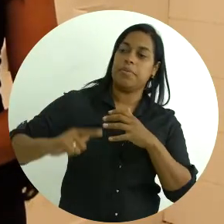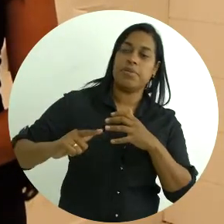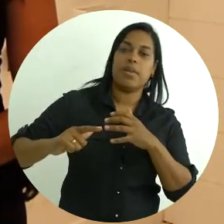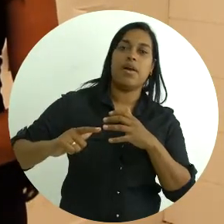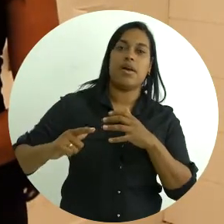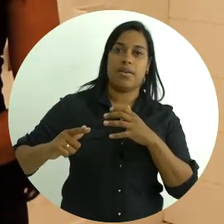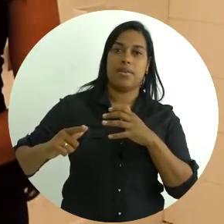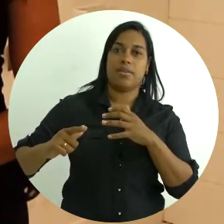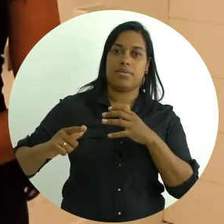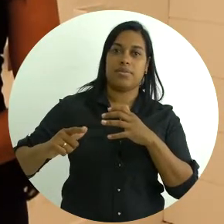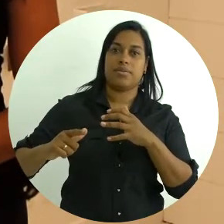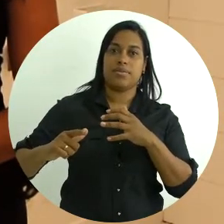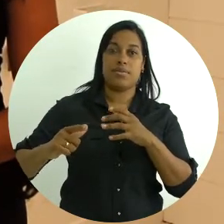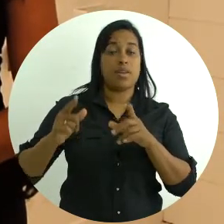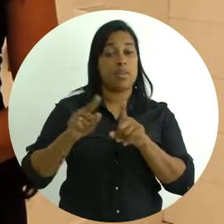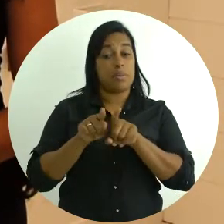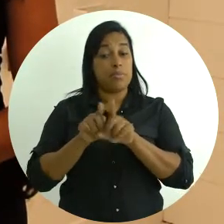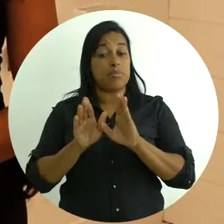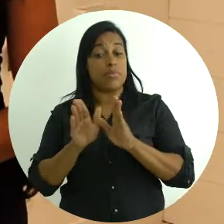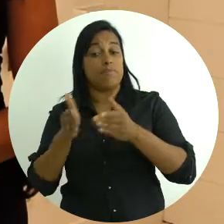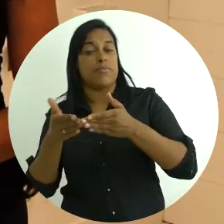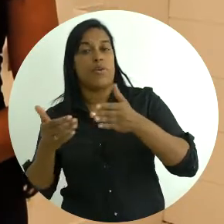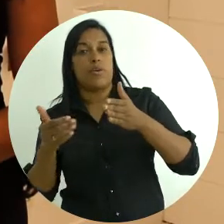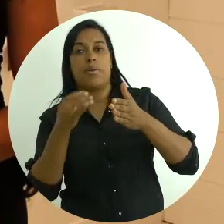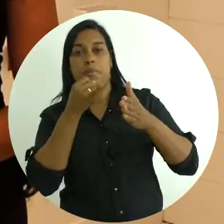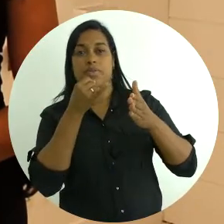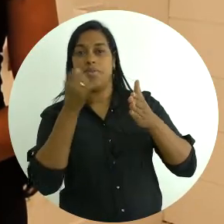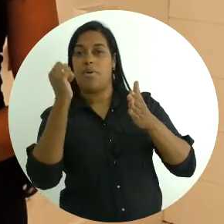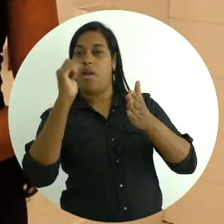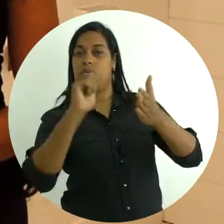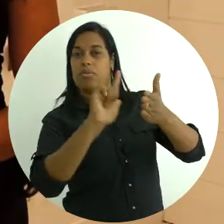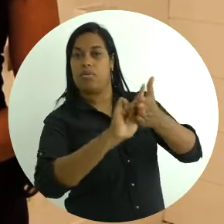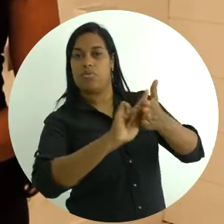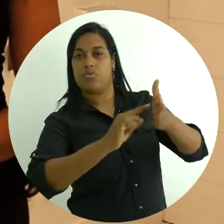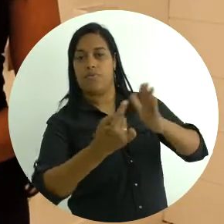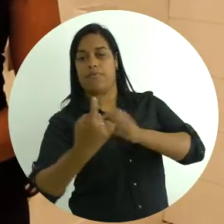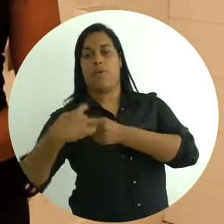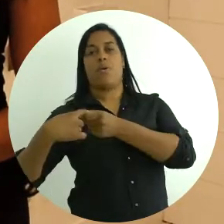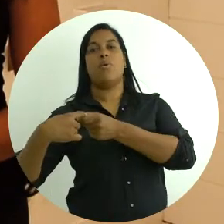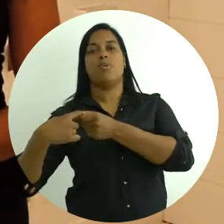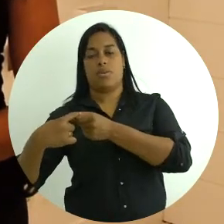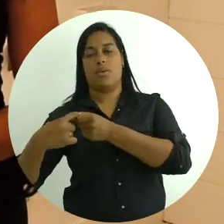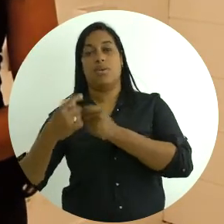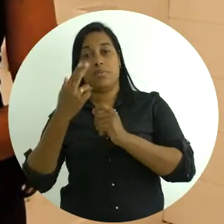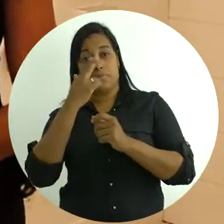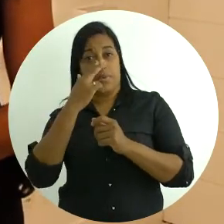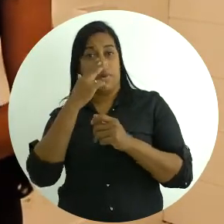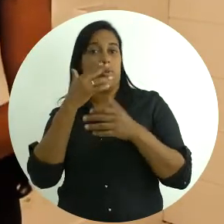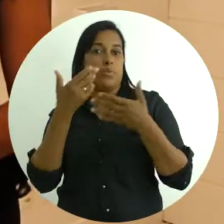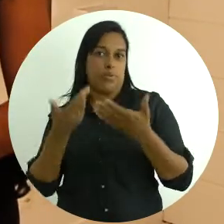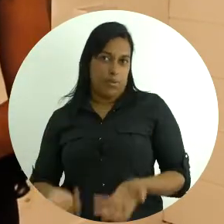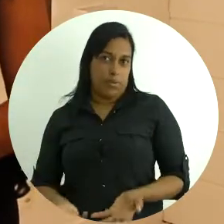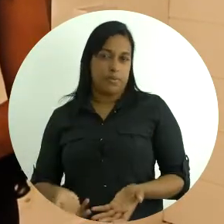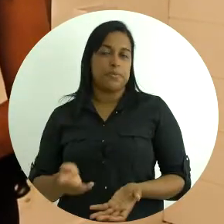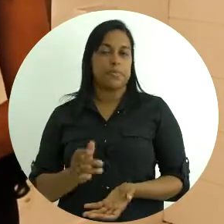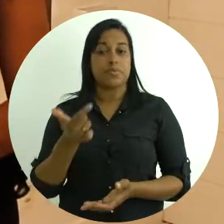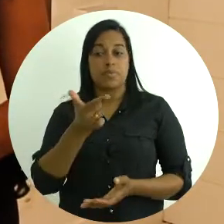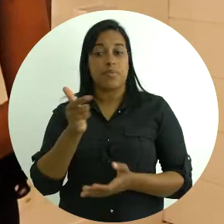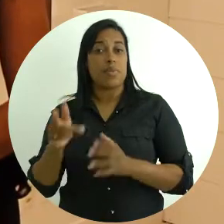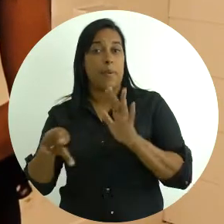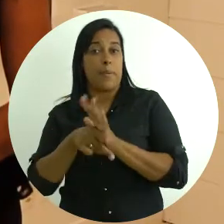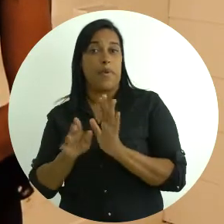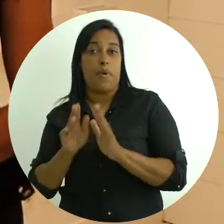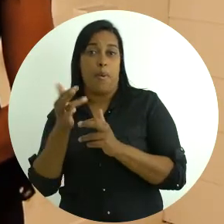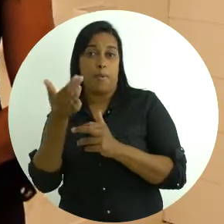iluminando pela luz rebatida; e muito direcional, quando eu tenho a luz que sai nos dois sentidos: direto, parte dessa luz sai direto para